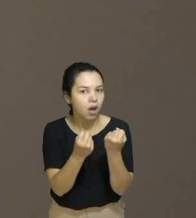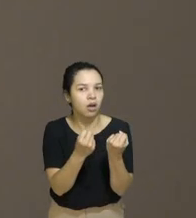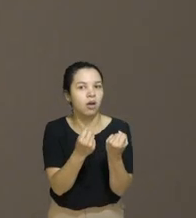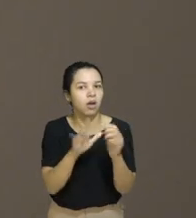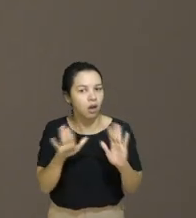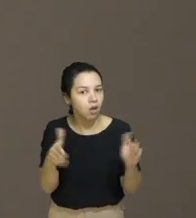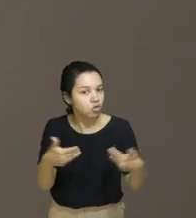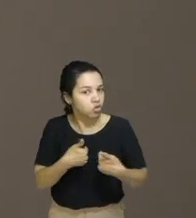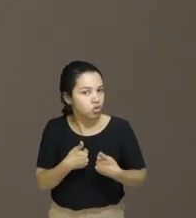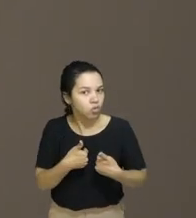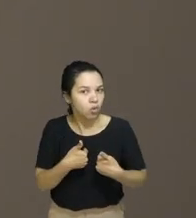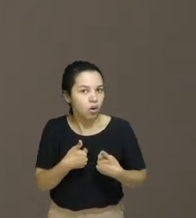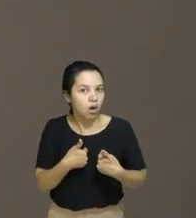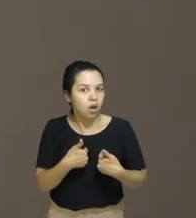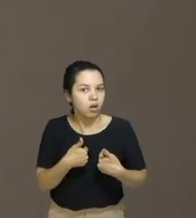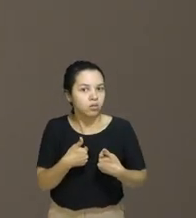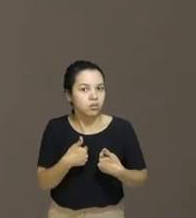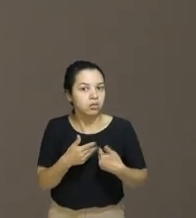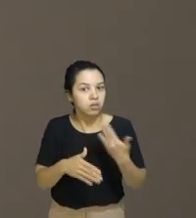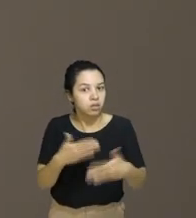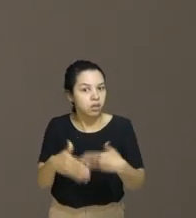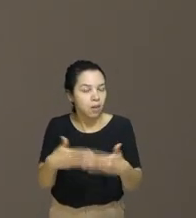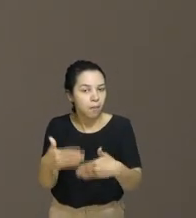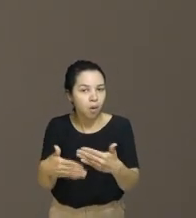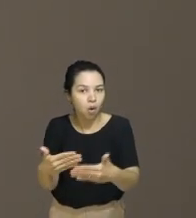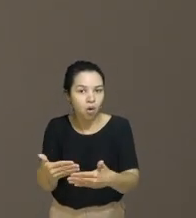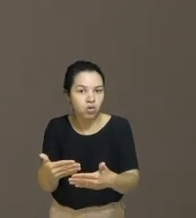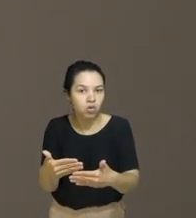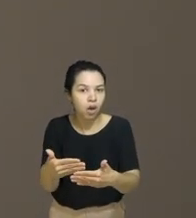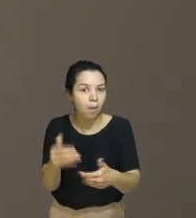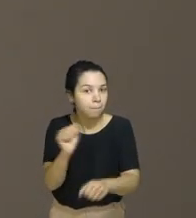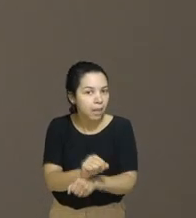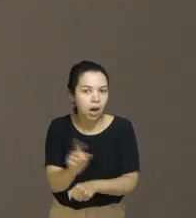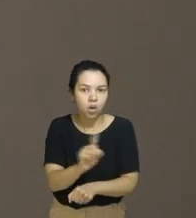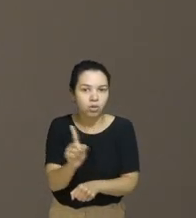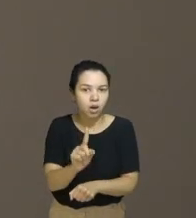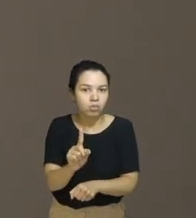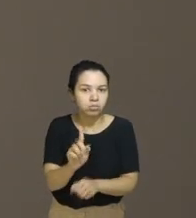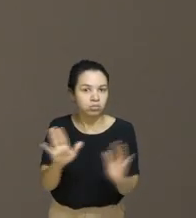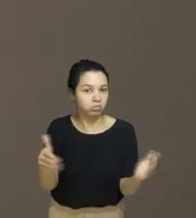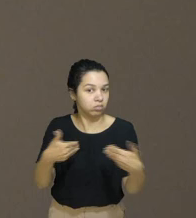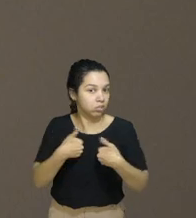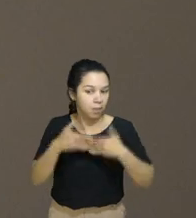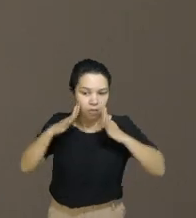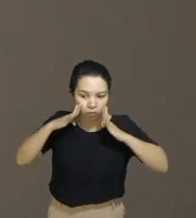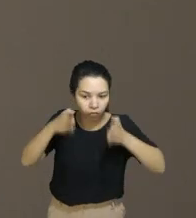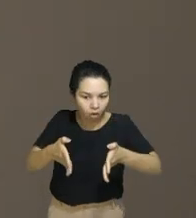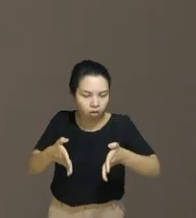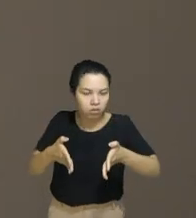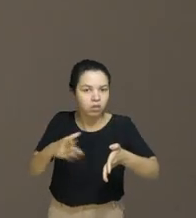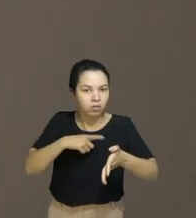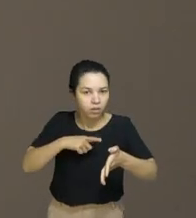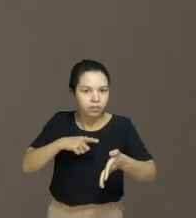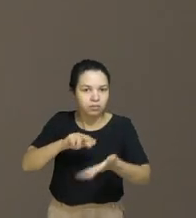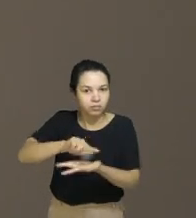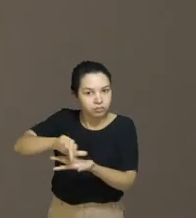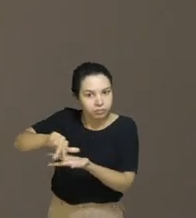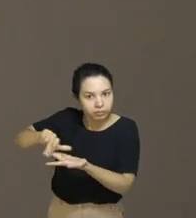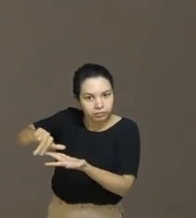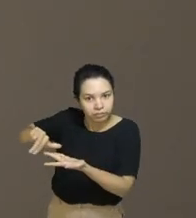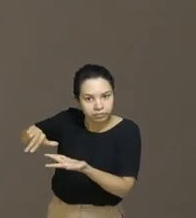separou autismo. Nós temos outras temáticas, tem outras síndromes, tem outras coisas para